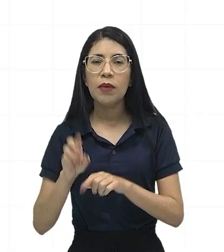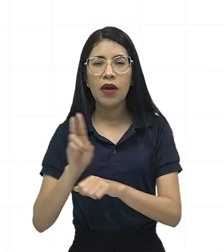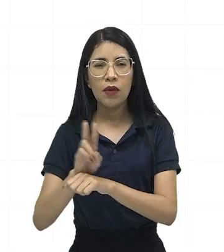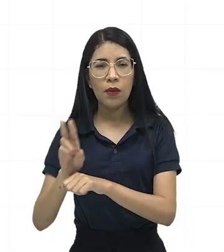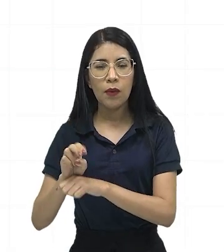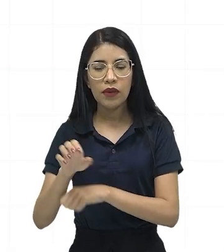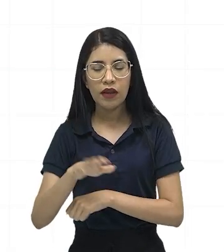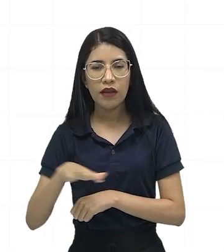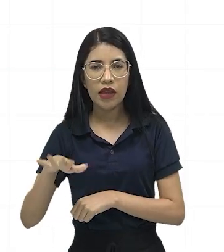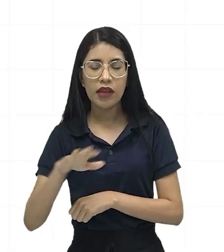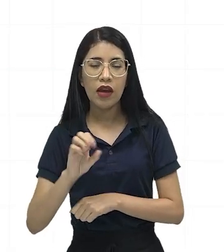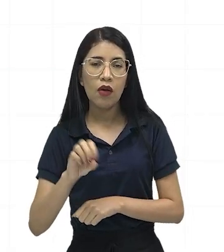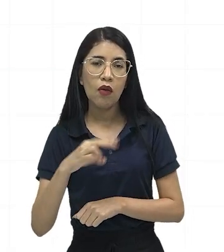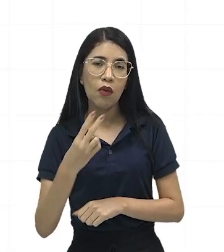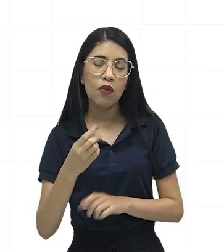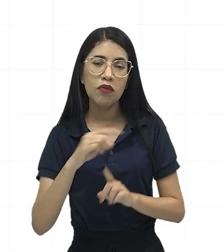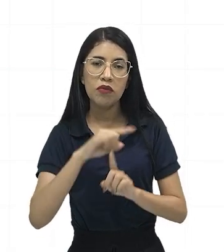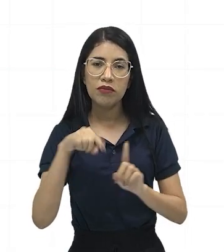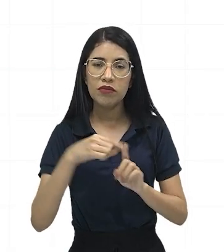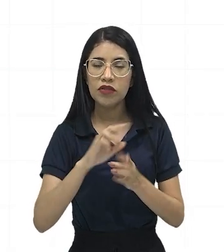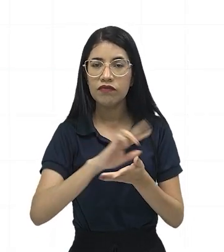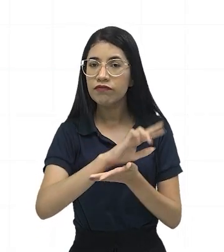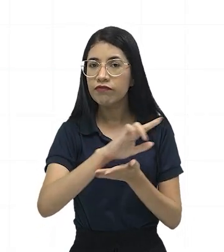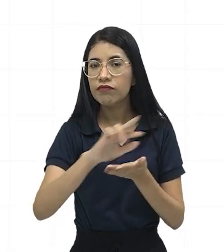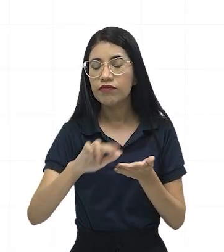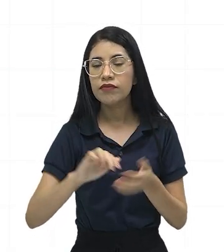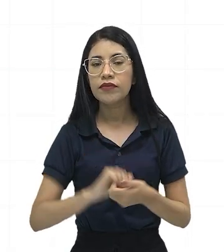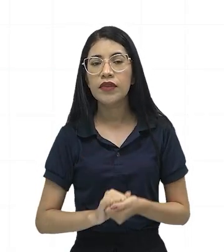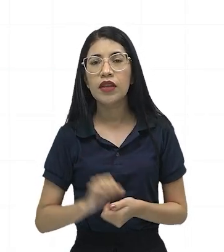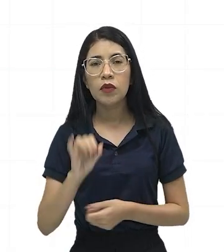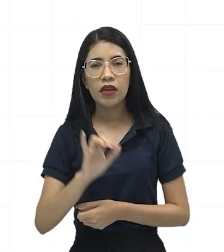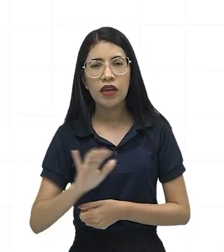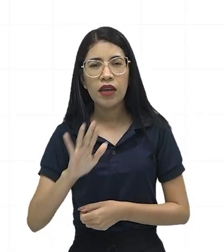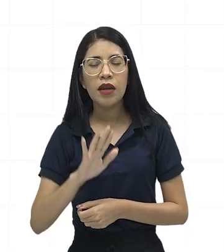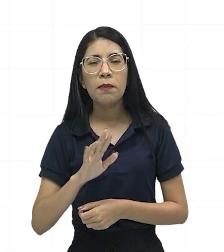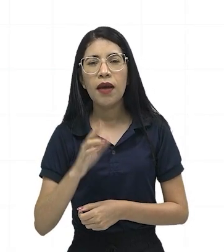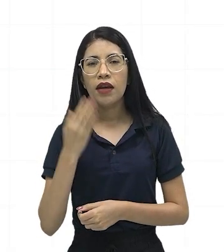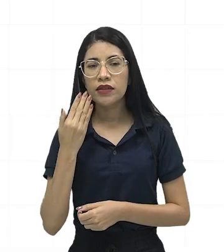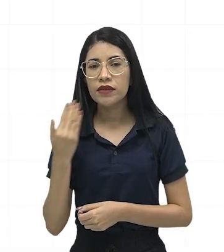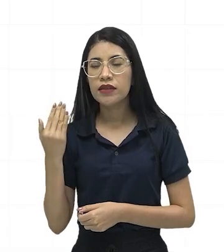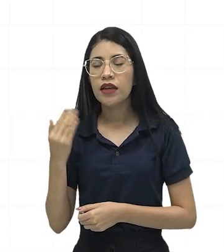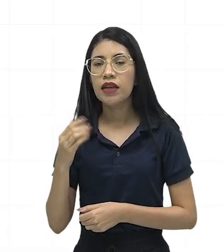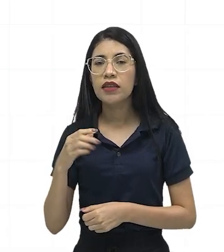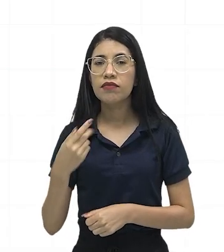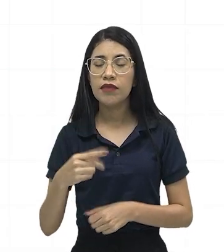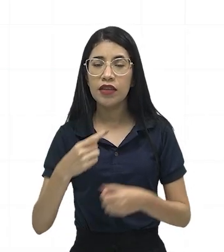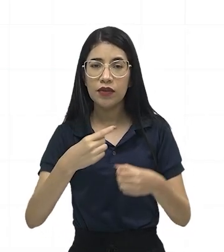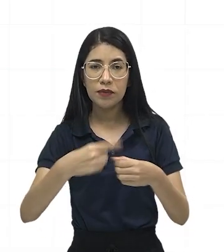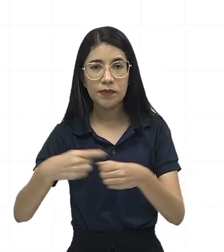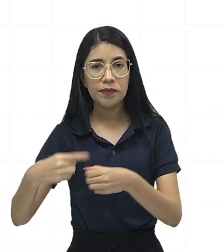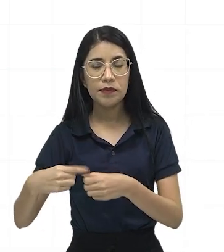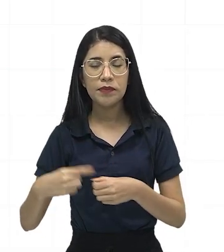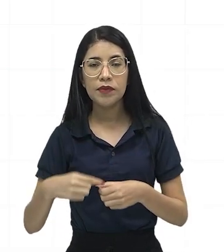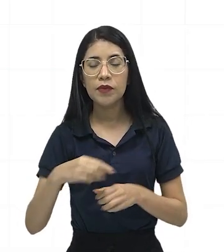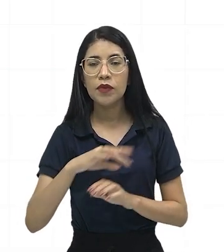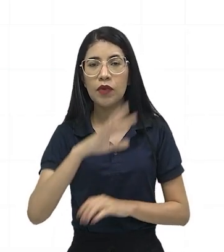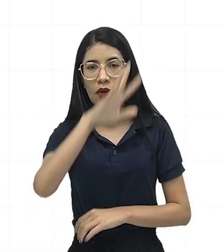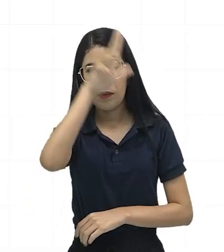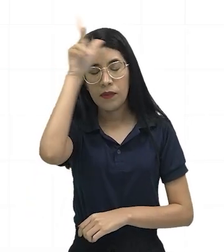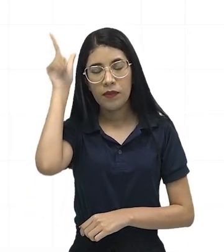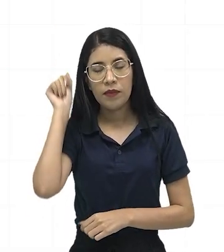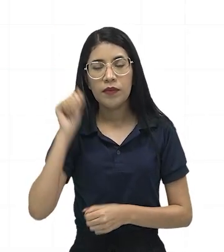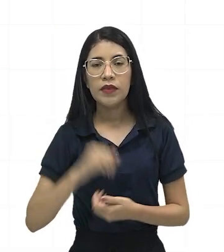ou outros propósitos, né? E aí temos imagens fortes de municípios do estado do Amazonas